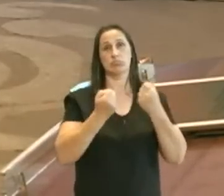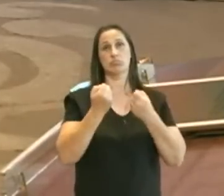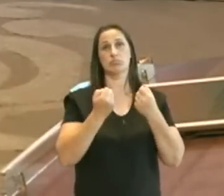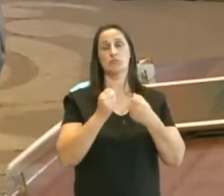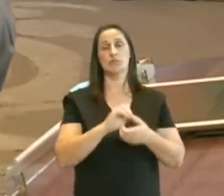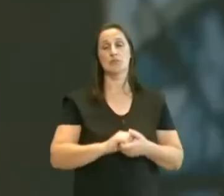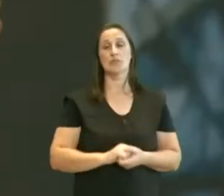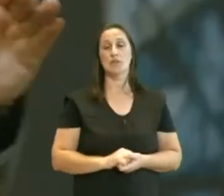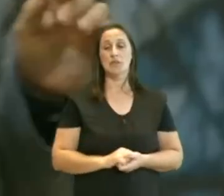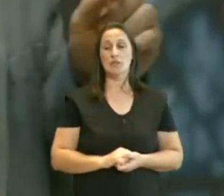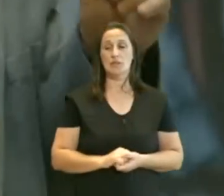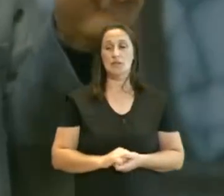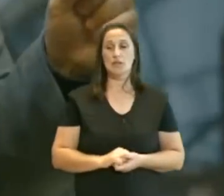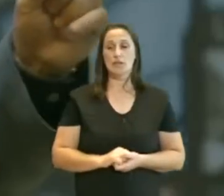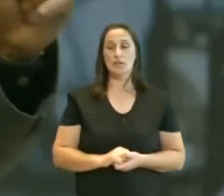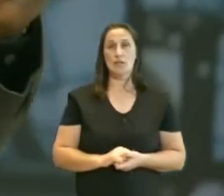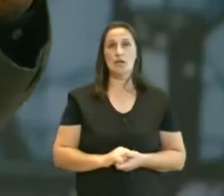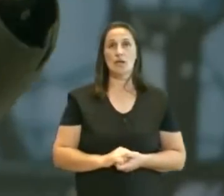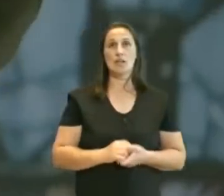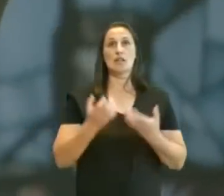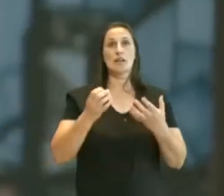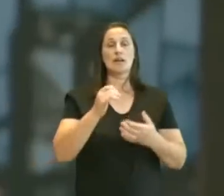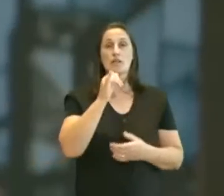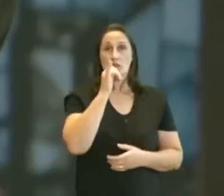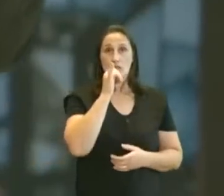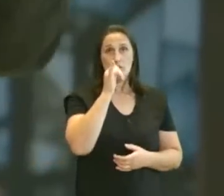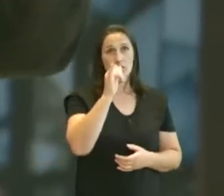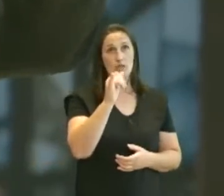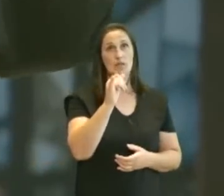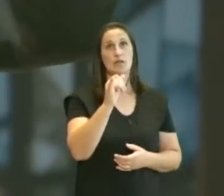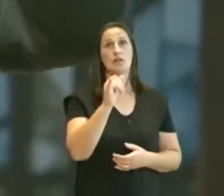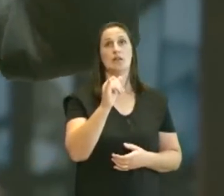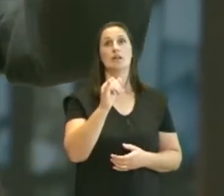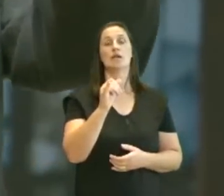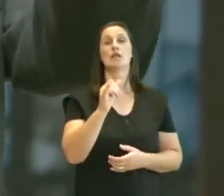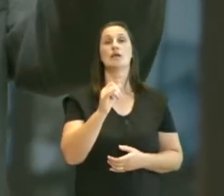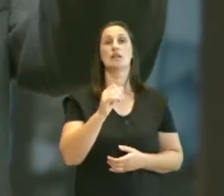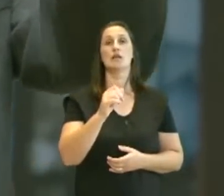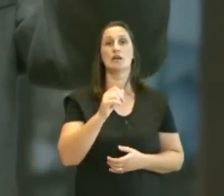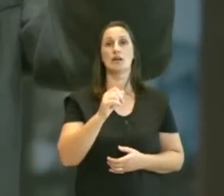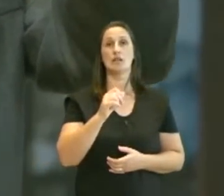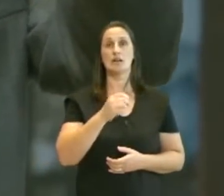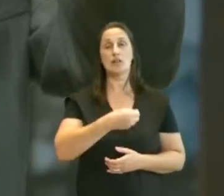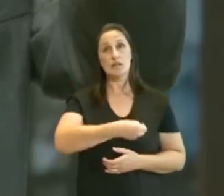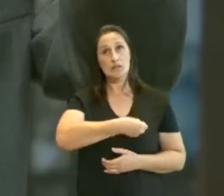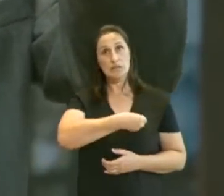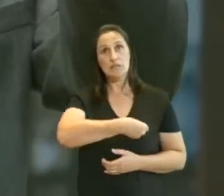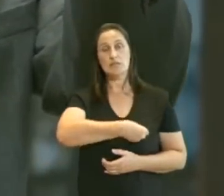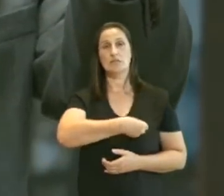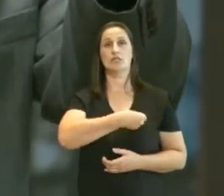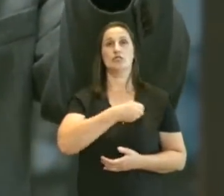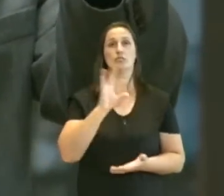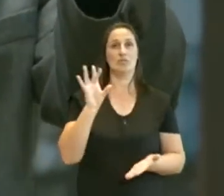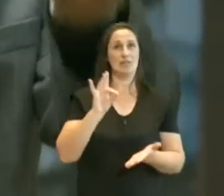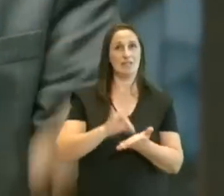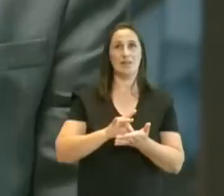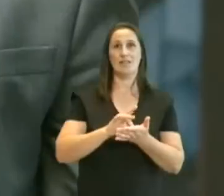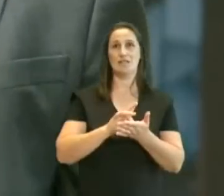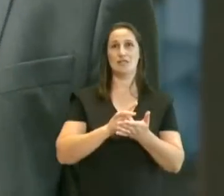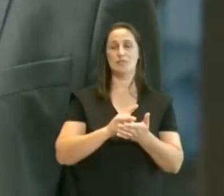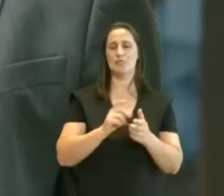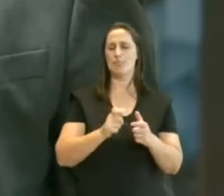você, olha, existe uma realidade maior do que você pode ver.